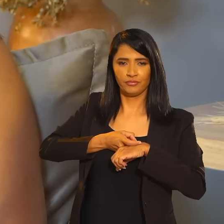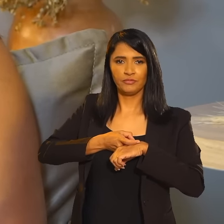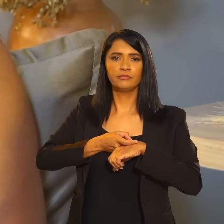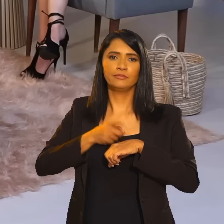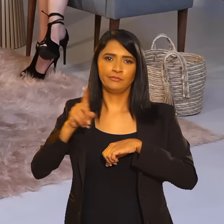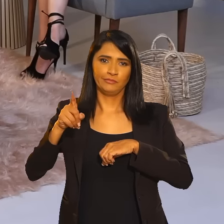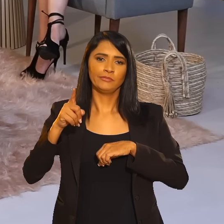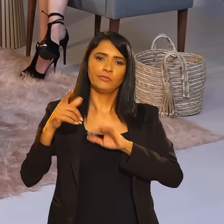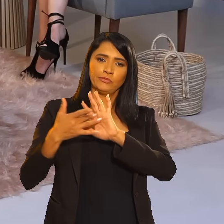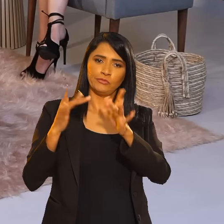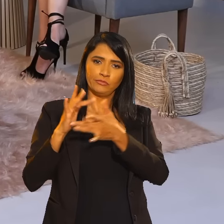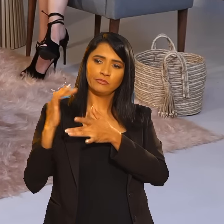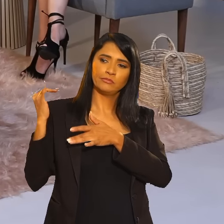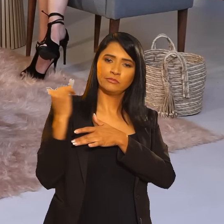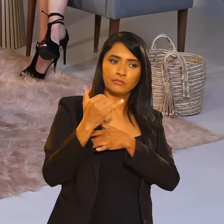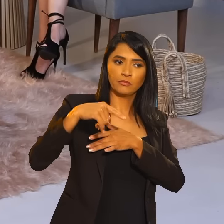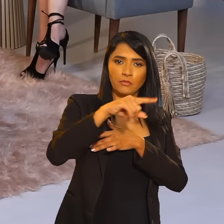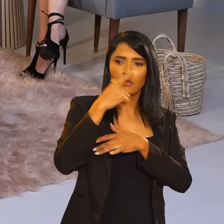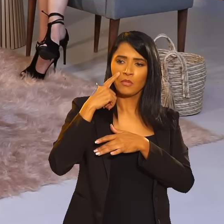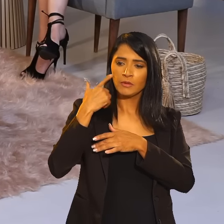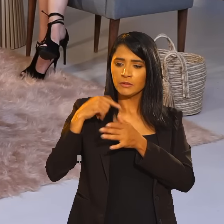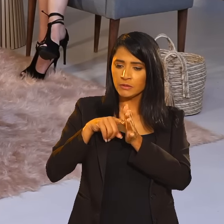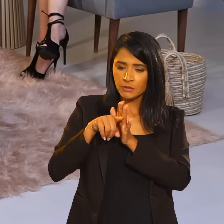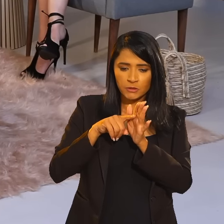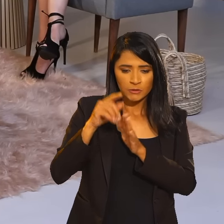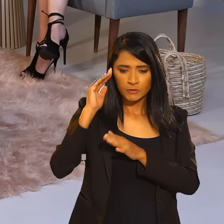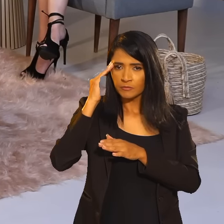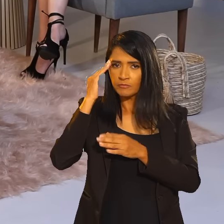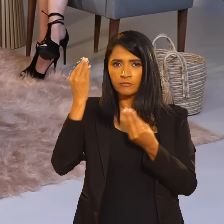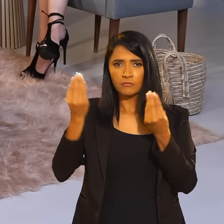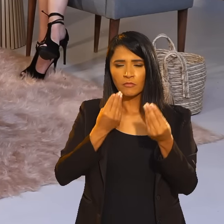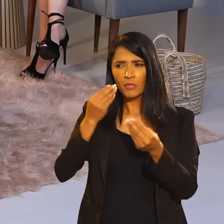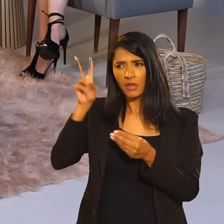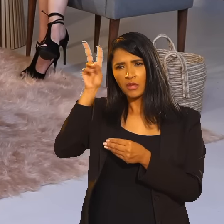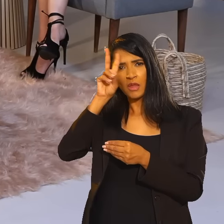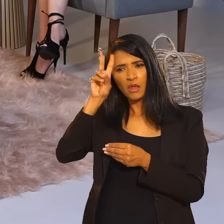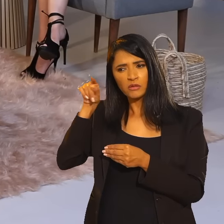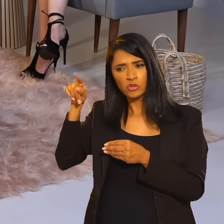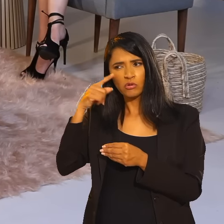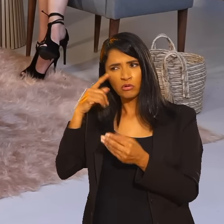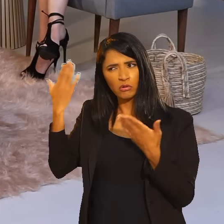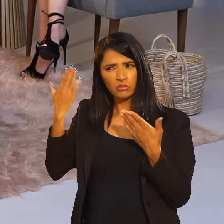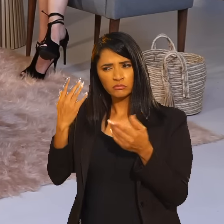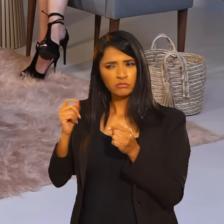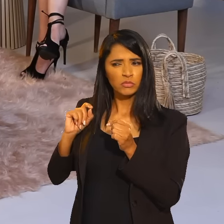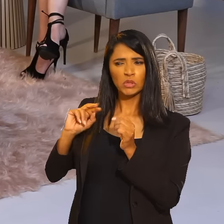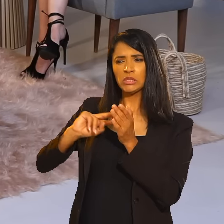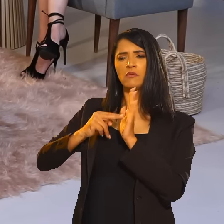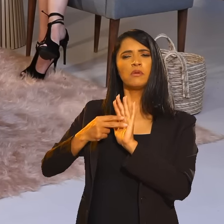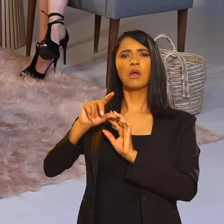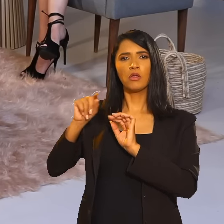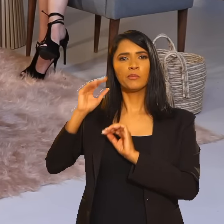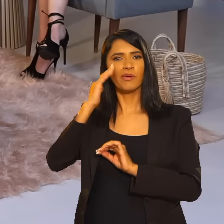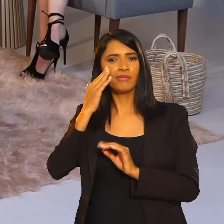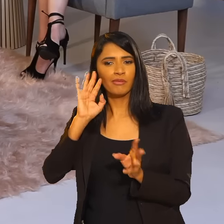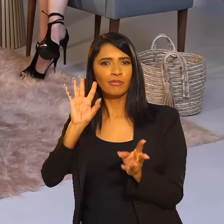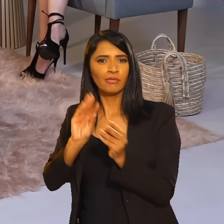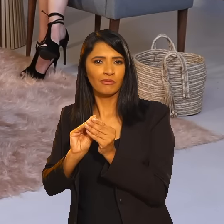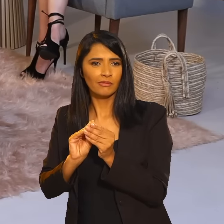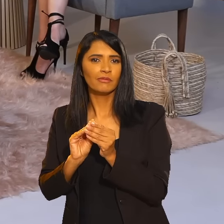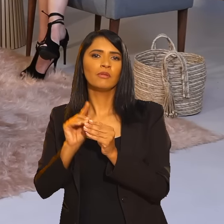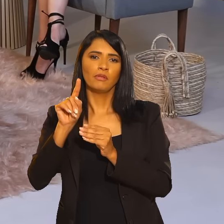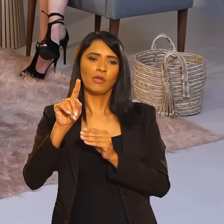estava instigando, né, Cris, para que a pessoa pesquisasse realmente aquela história, aquela parábola, para entender o